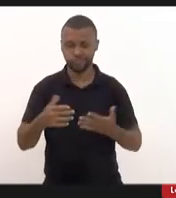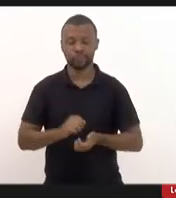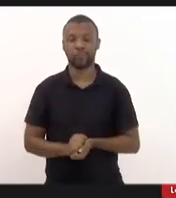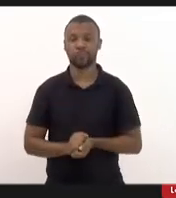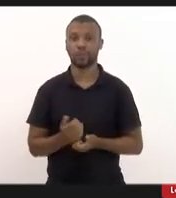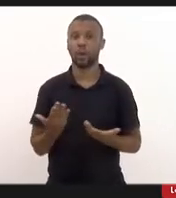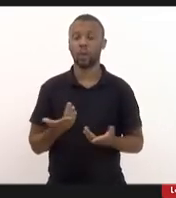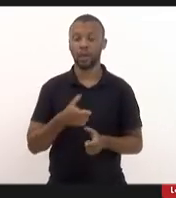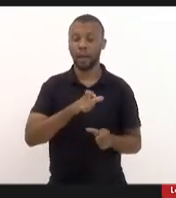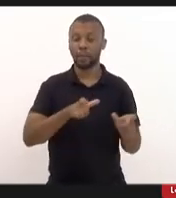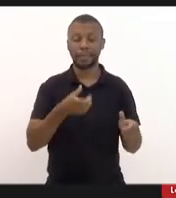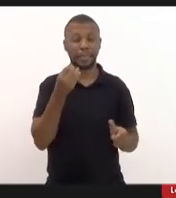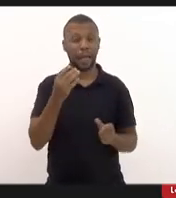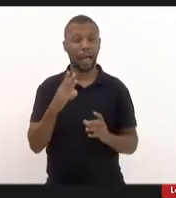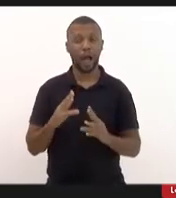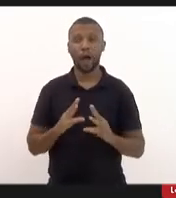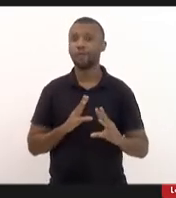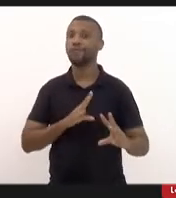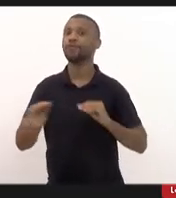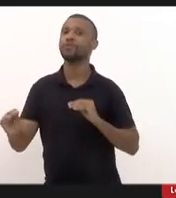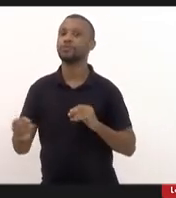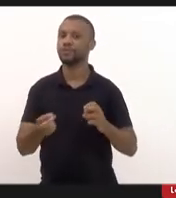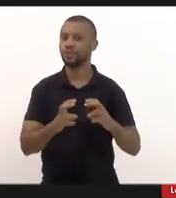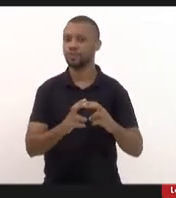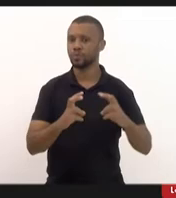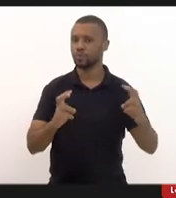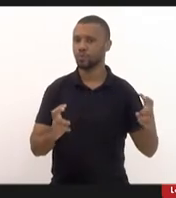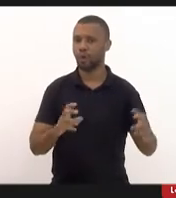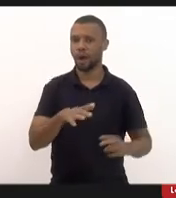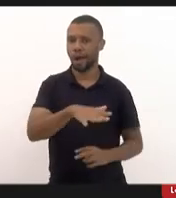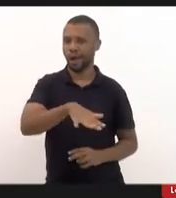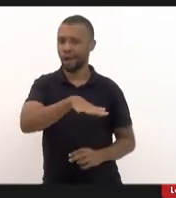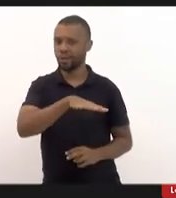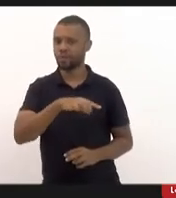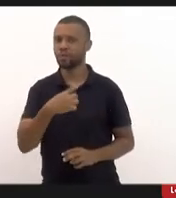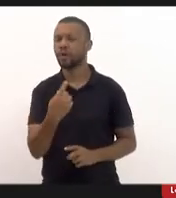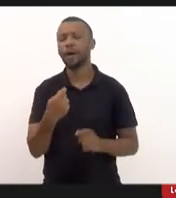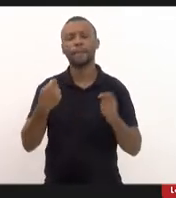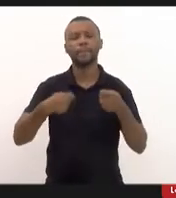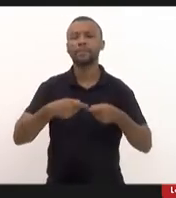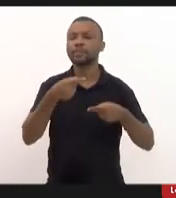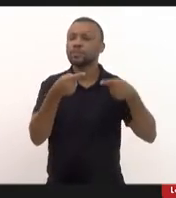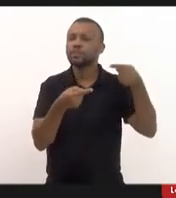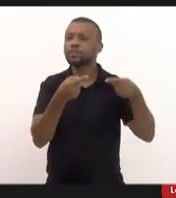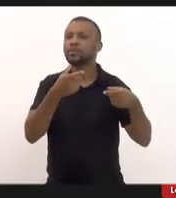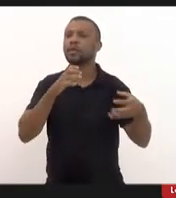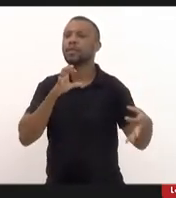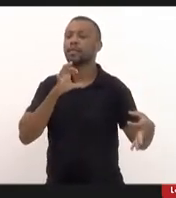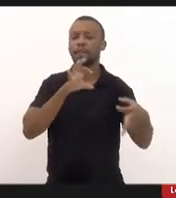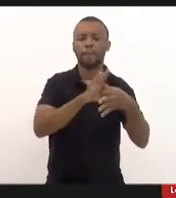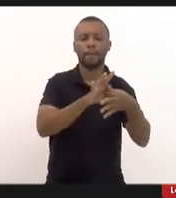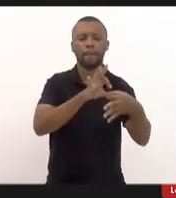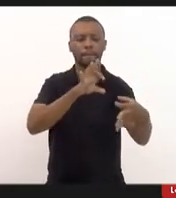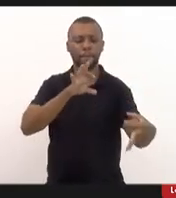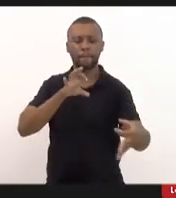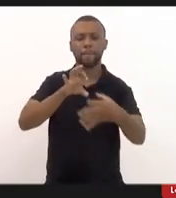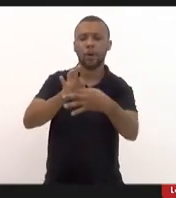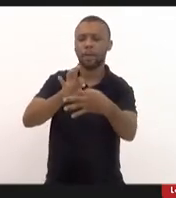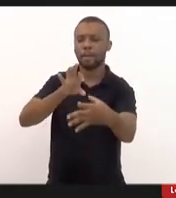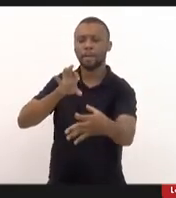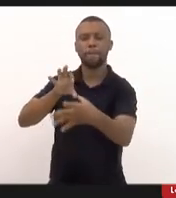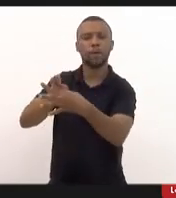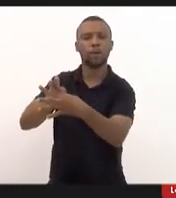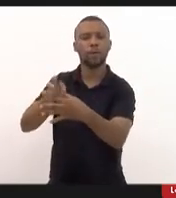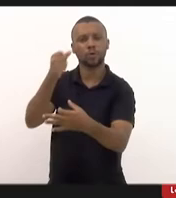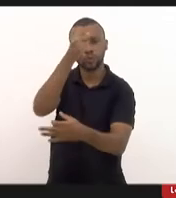fogem do ar. Né? Então, eu penso que o que a gente precisa discutir é a integração dos municípios para fortalecer